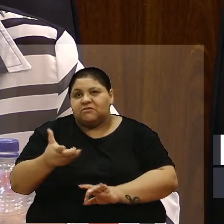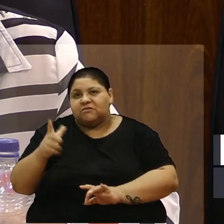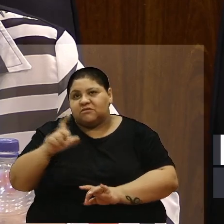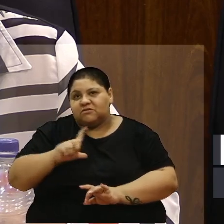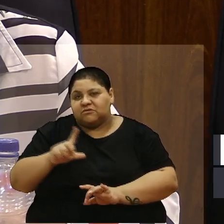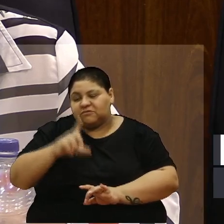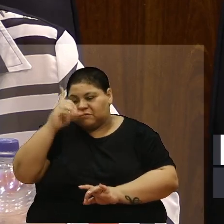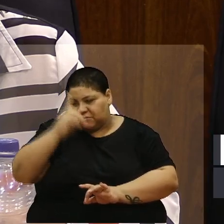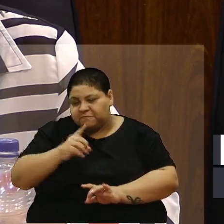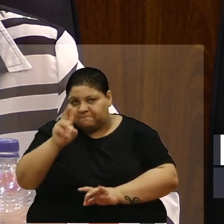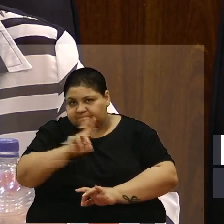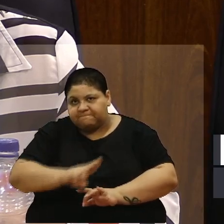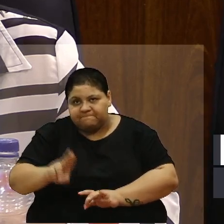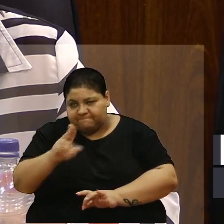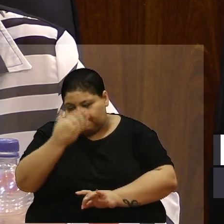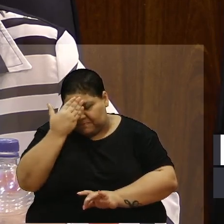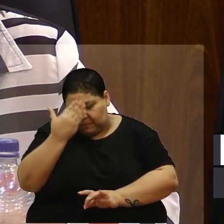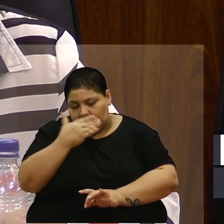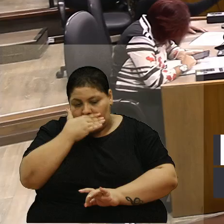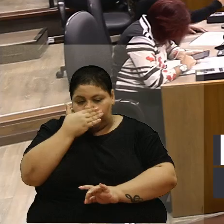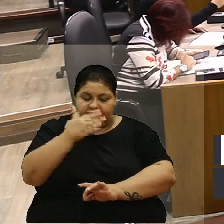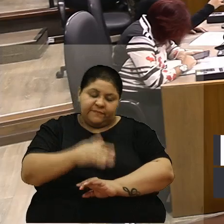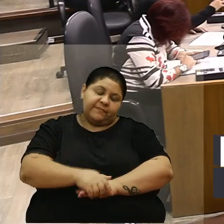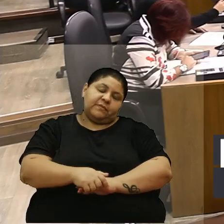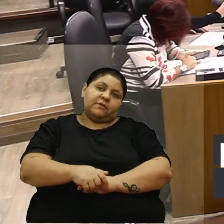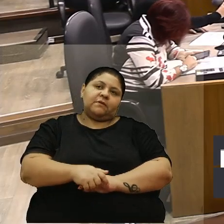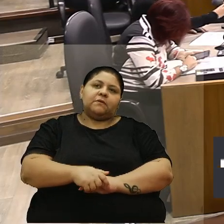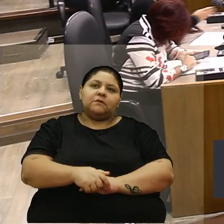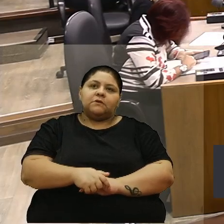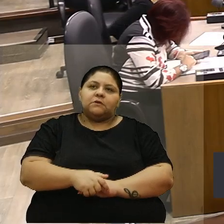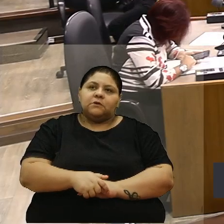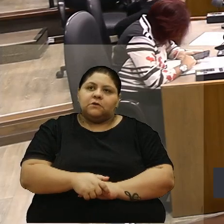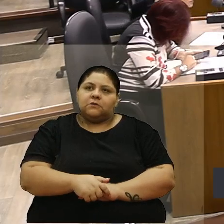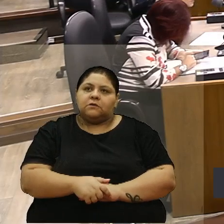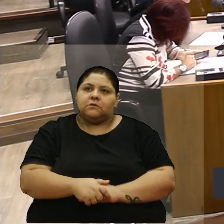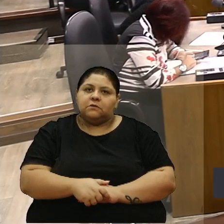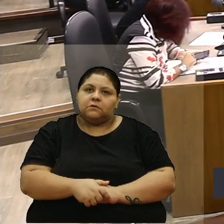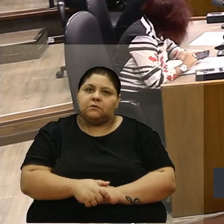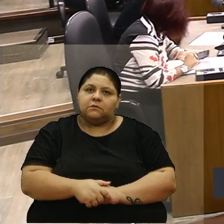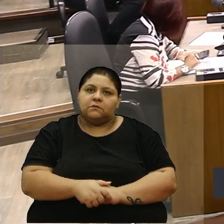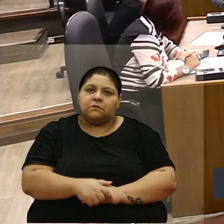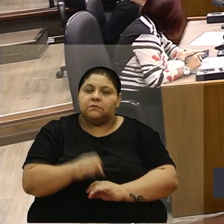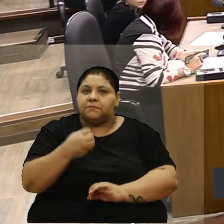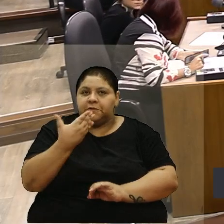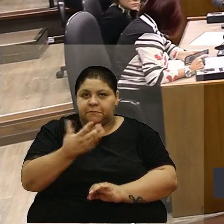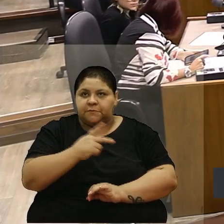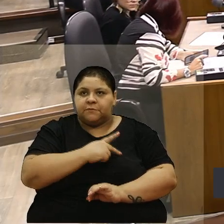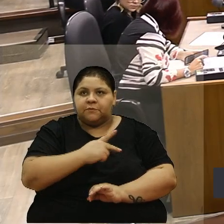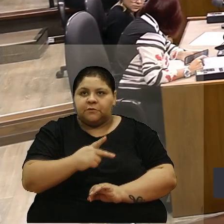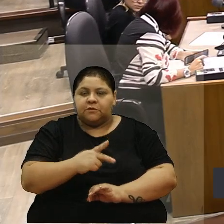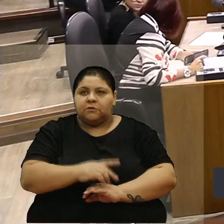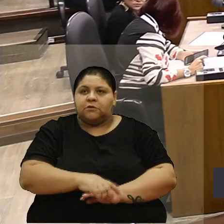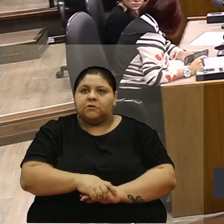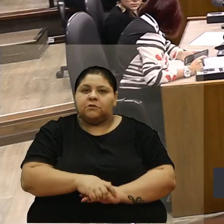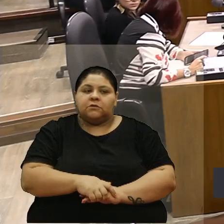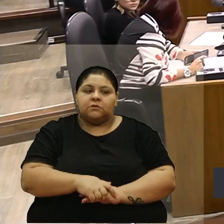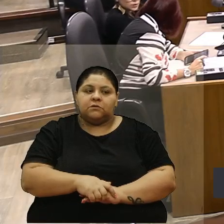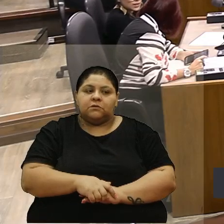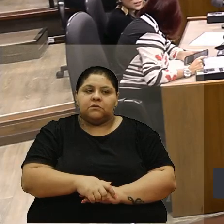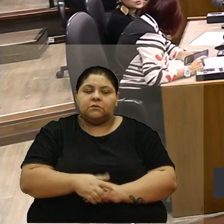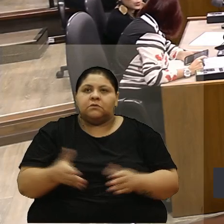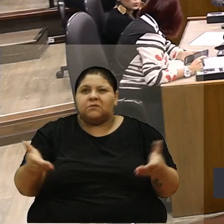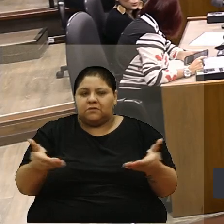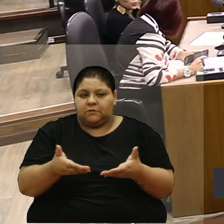temos o direito de ocupar. Muito obrigada. Obrigada. Bom, senhor presidente, eu queria fazer